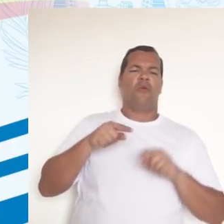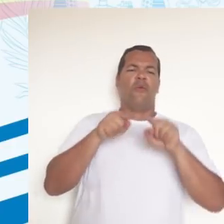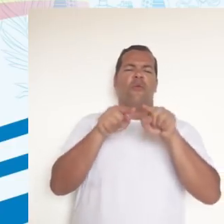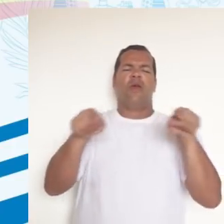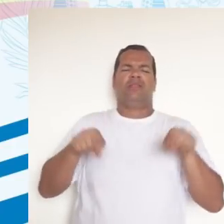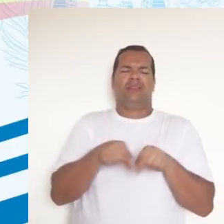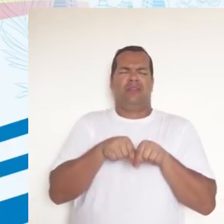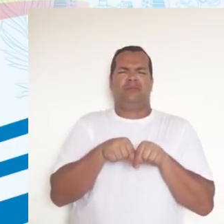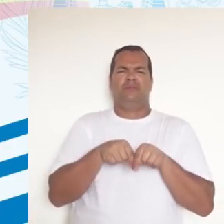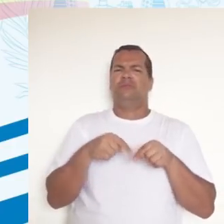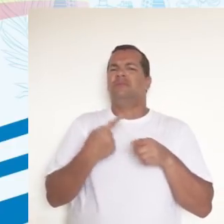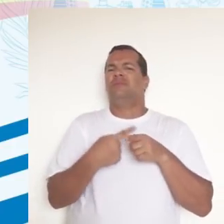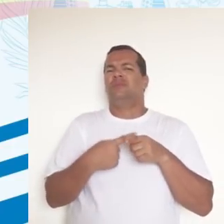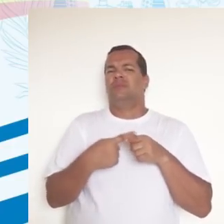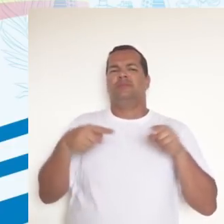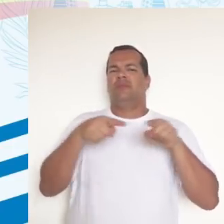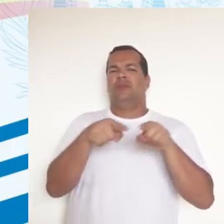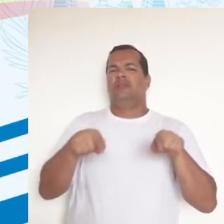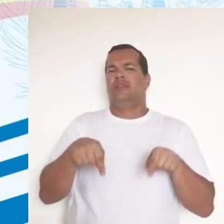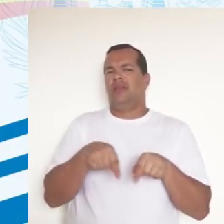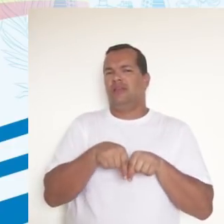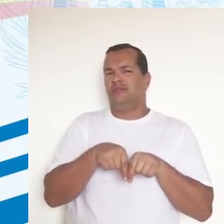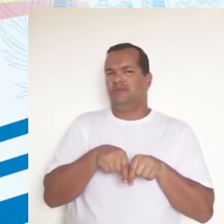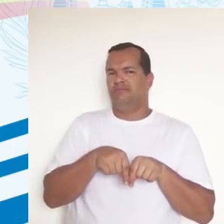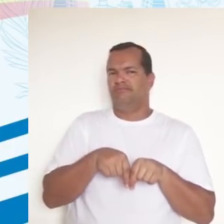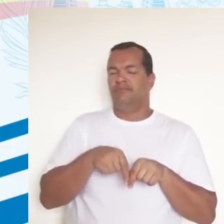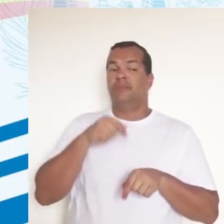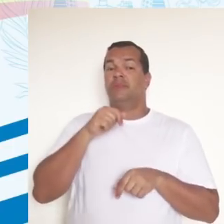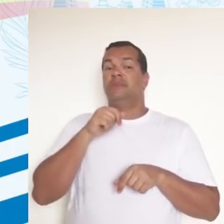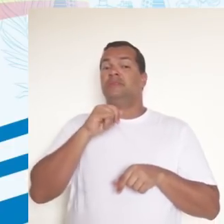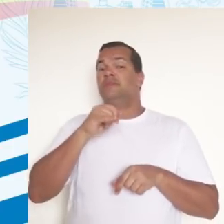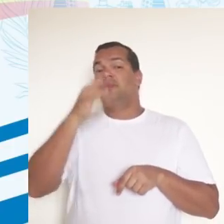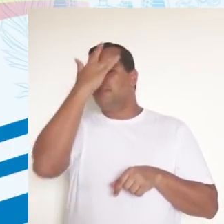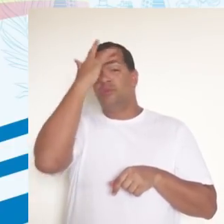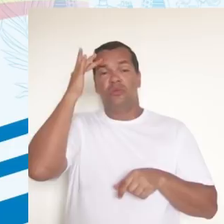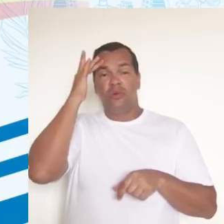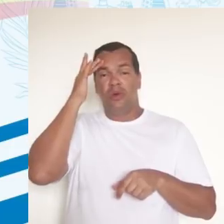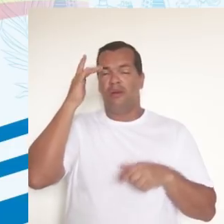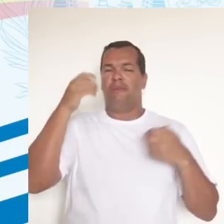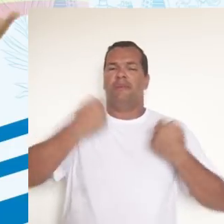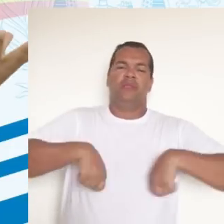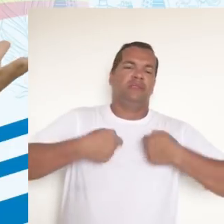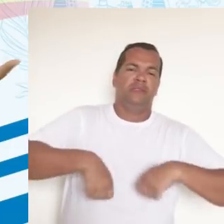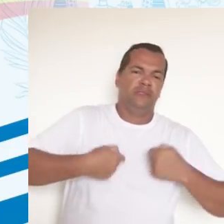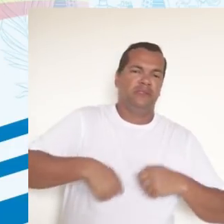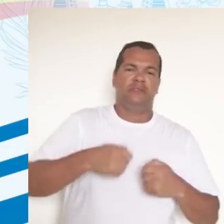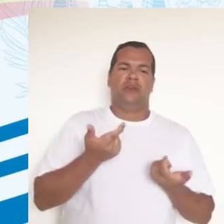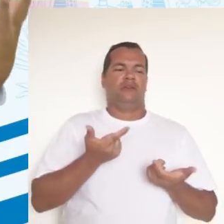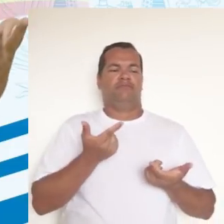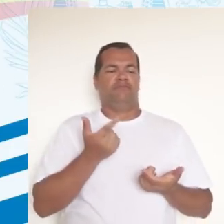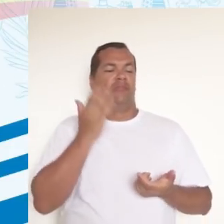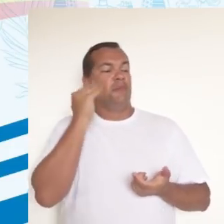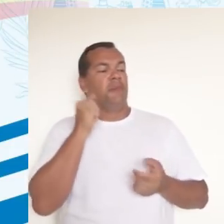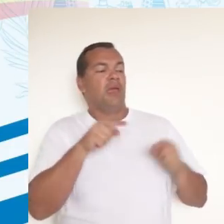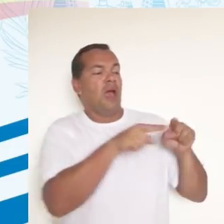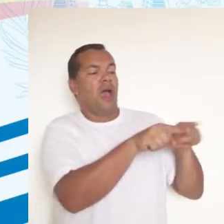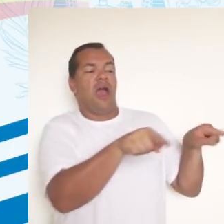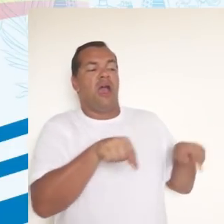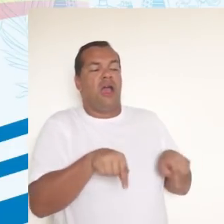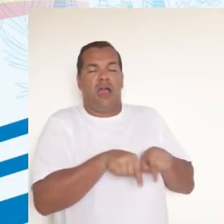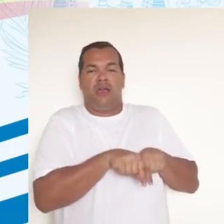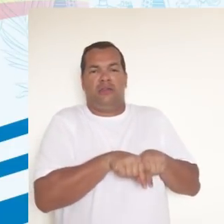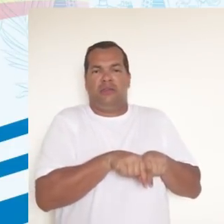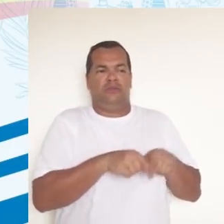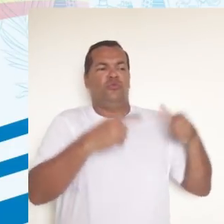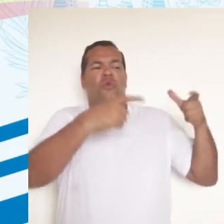em potenciação simplesmente porque quando alguém precisa saber ou conferir a